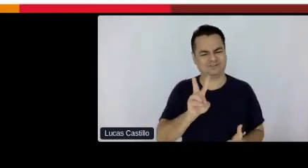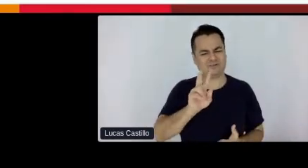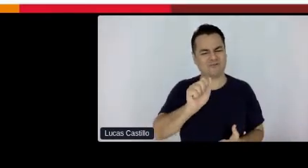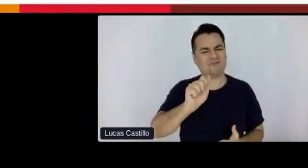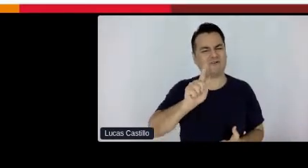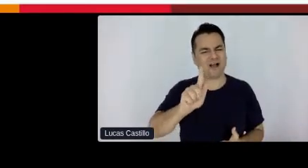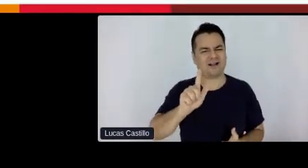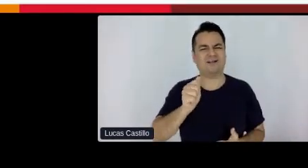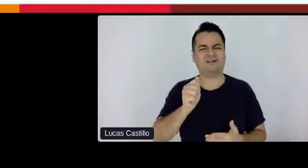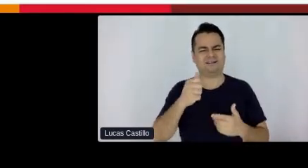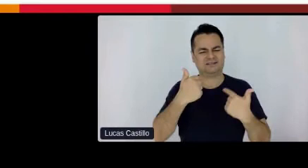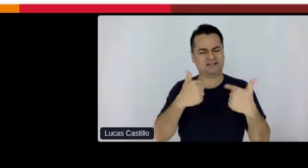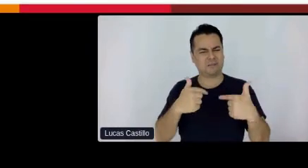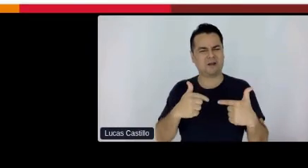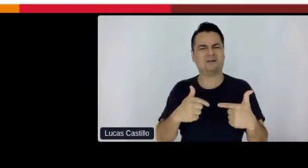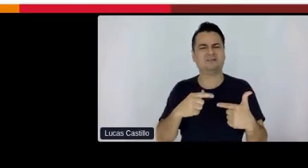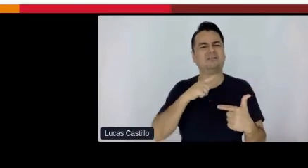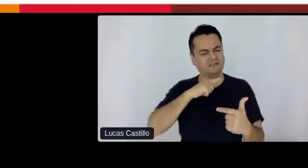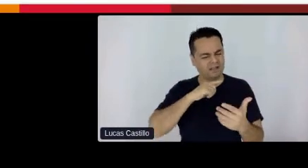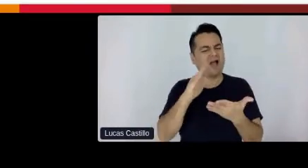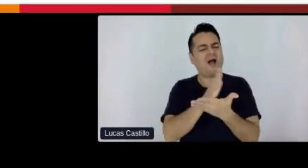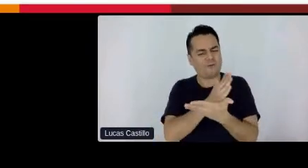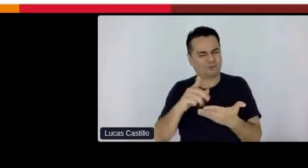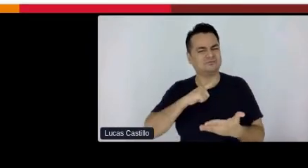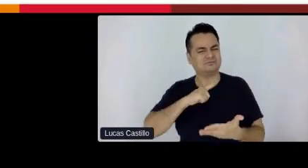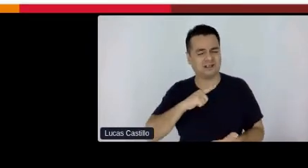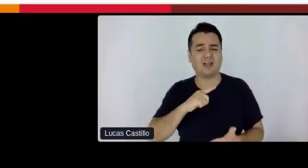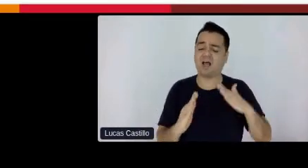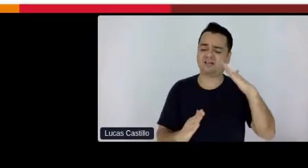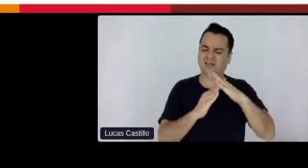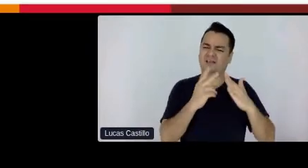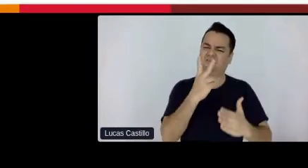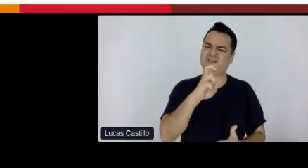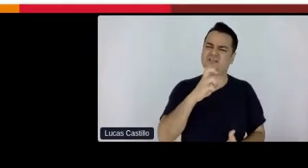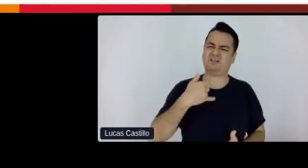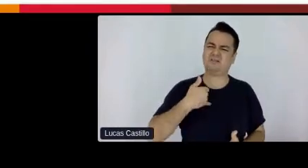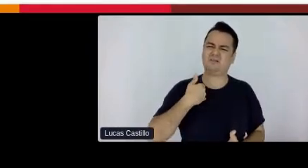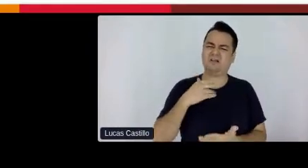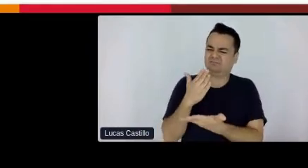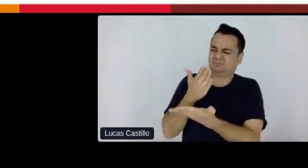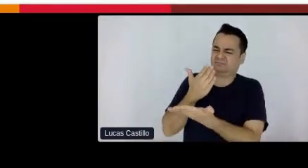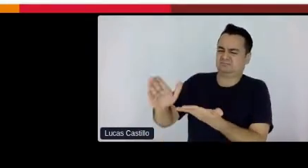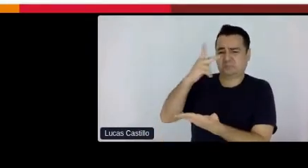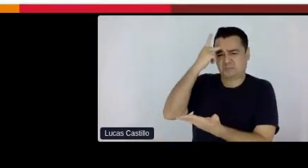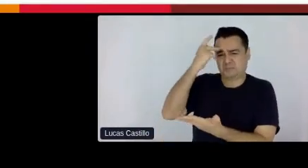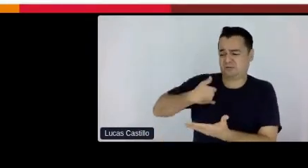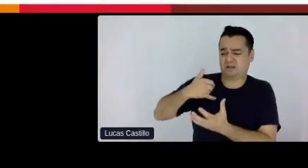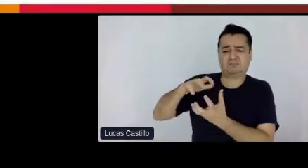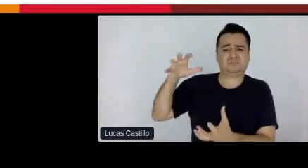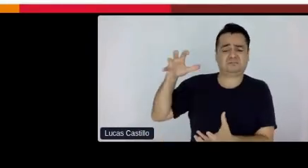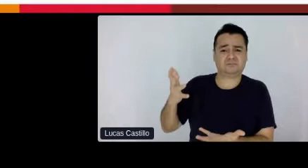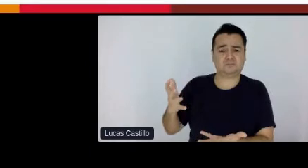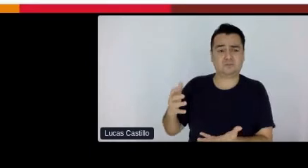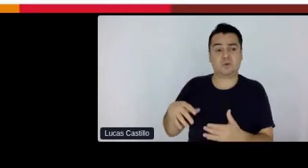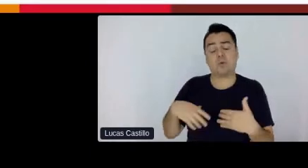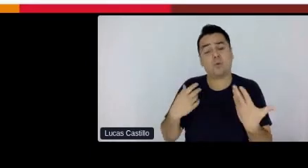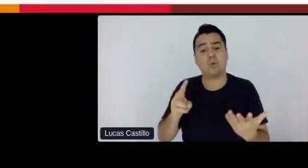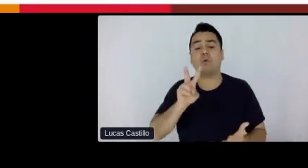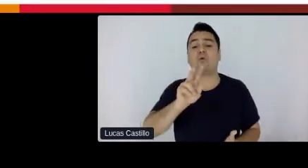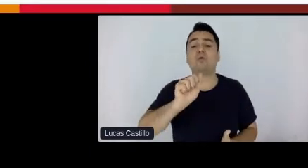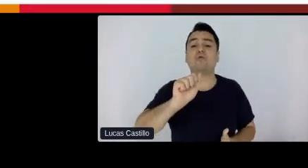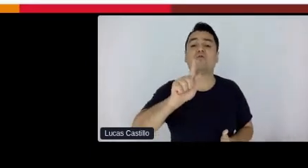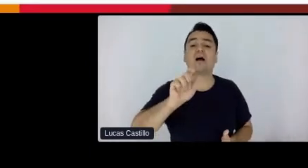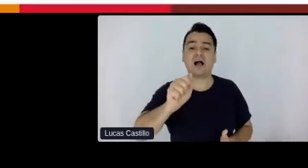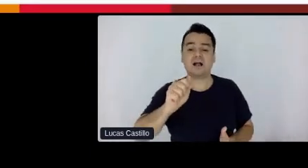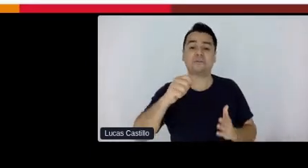isso a gente acaba vindo na descrição de uma vaga. Eu vejo também que tem algumas vagas que falam assim, vaga para programador. E